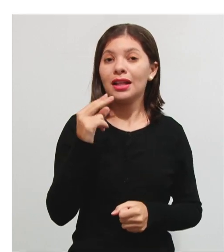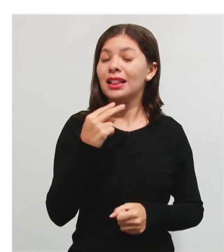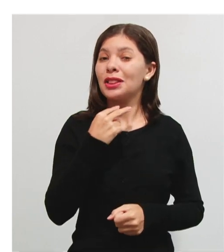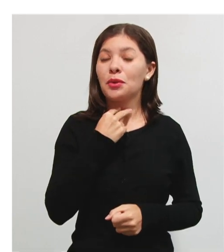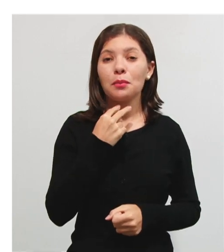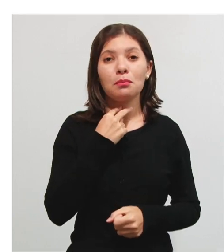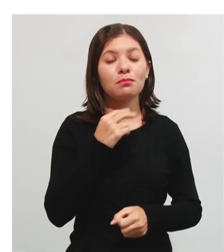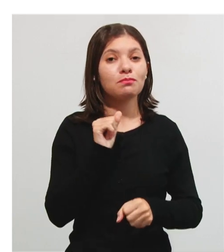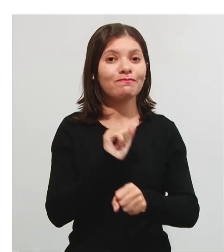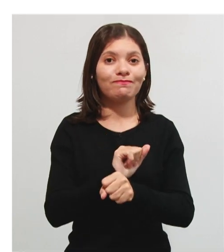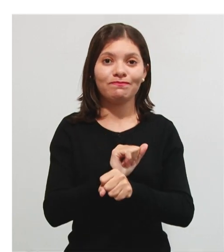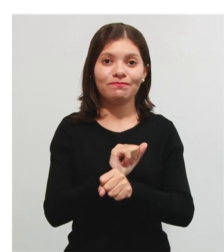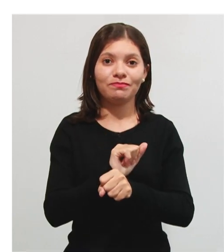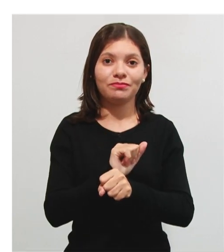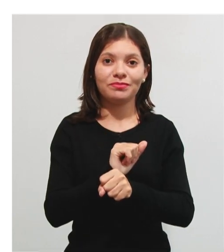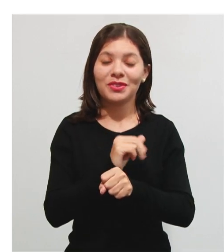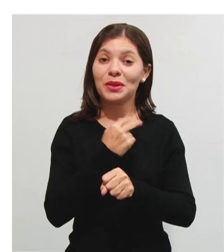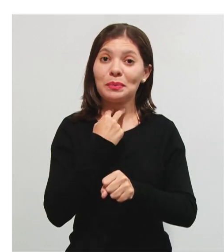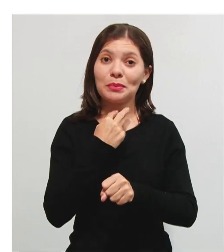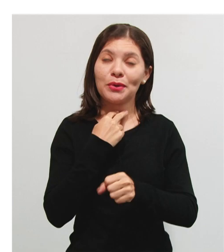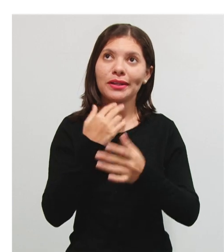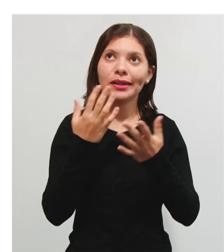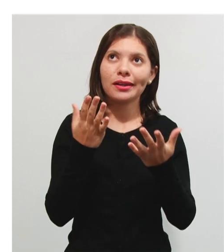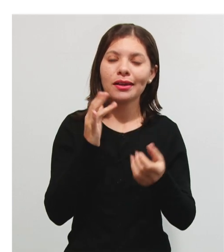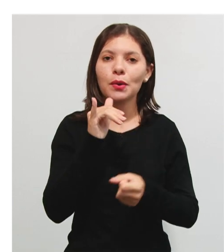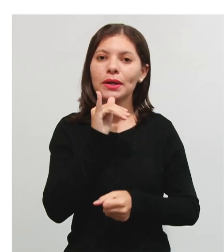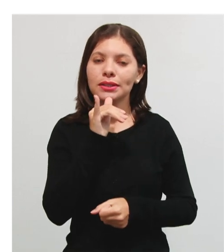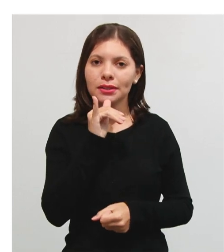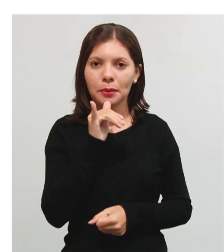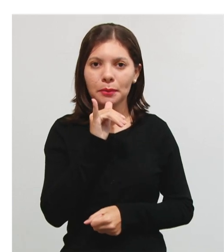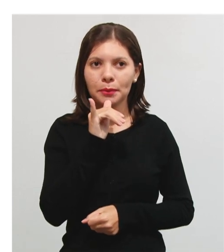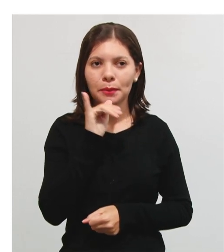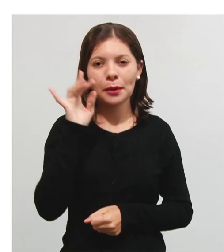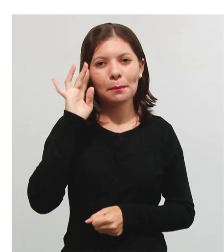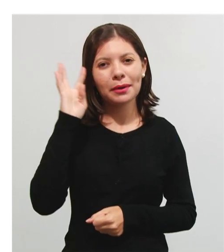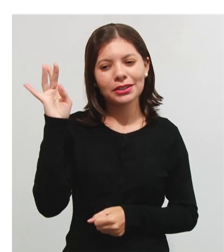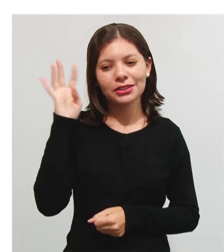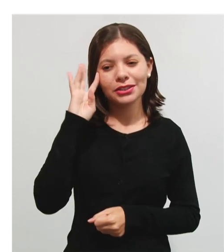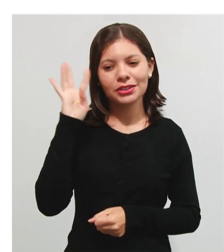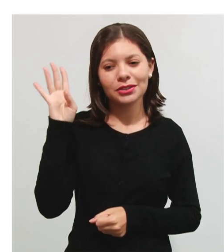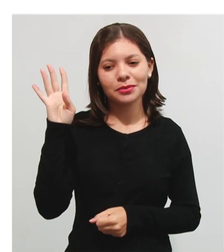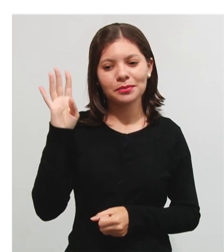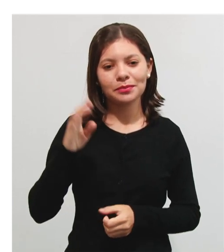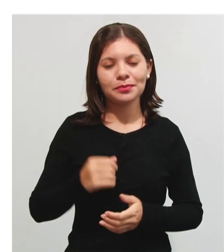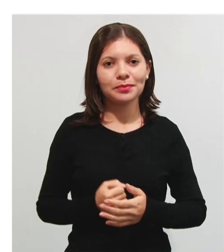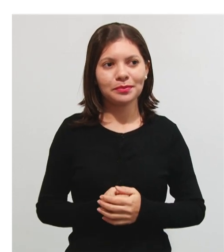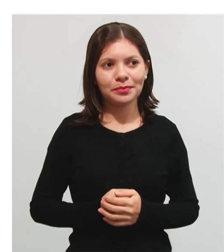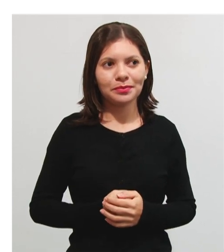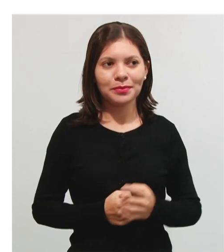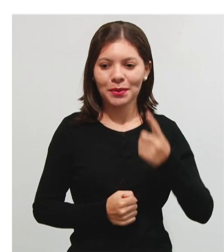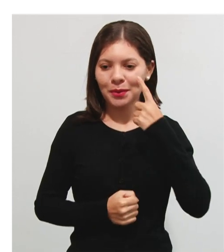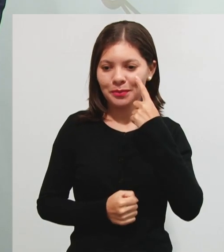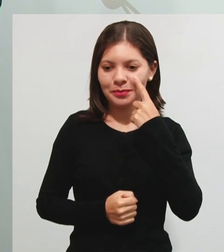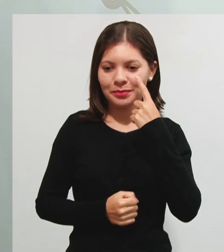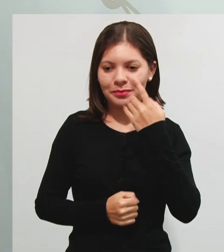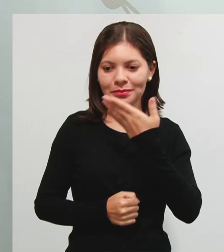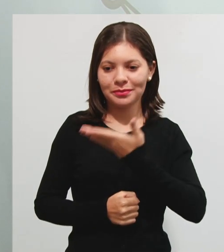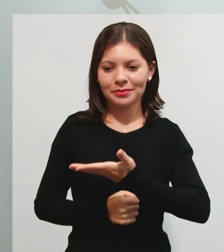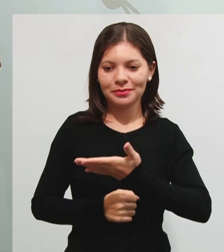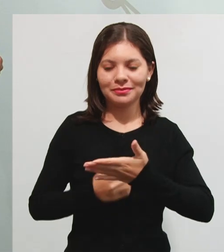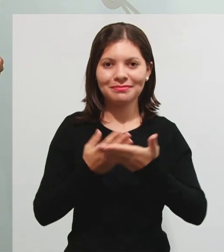parar. Então, eu vou dar um exemplo aqui, vou puxar aqui com vocês aqui para olhar um pouquinho para esses